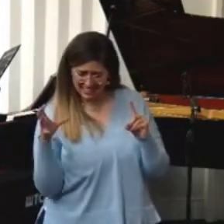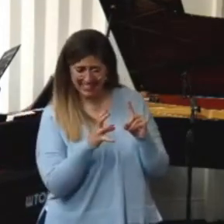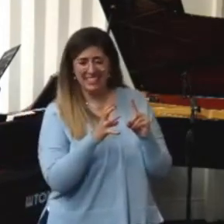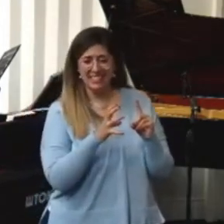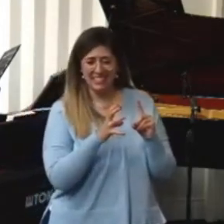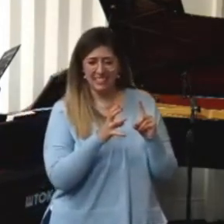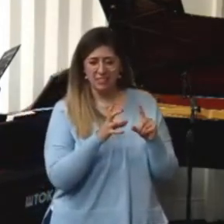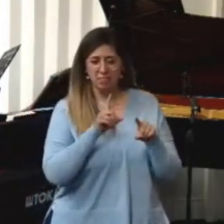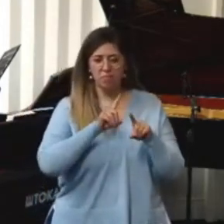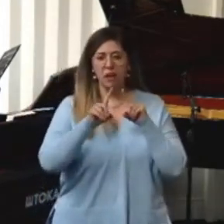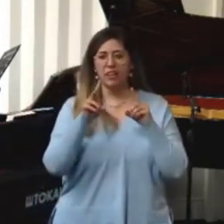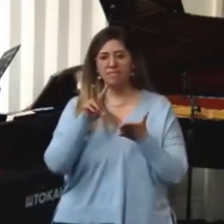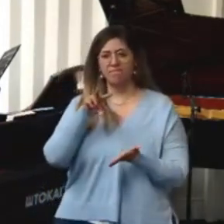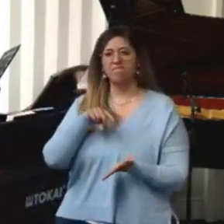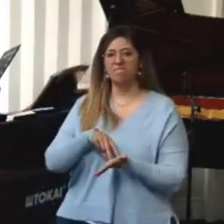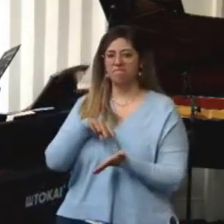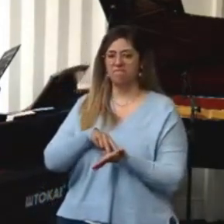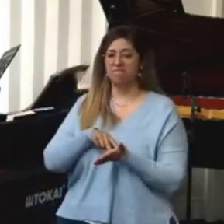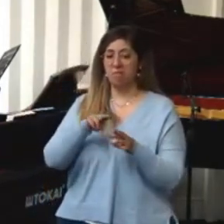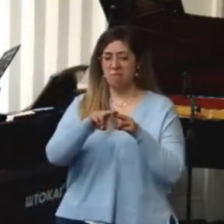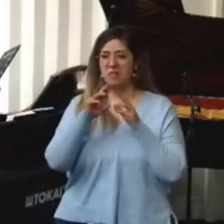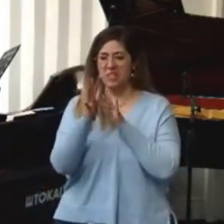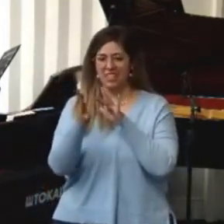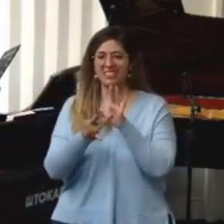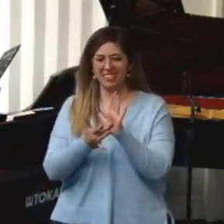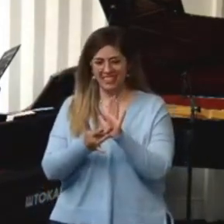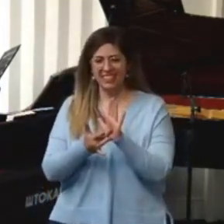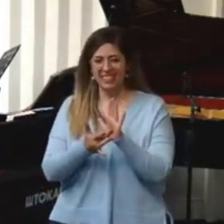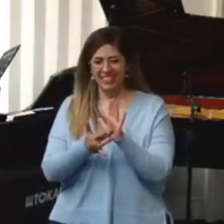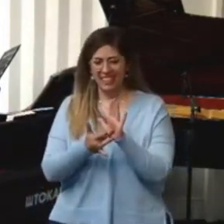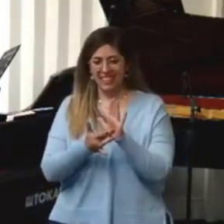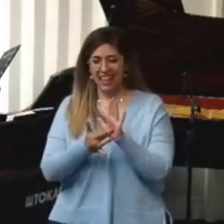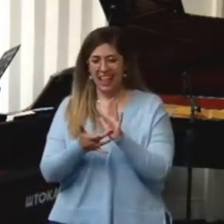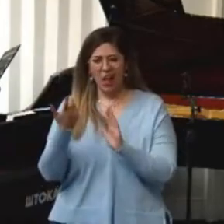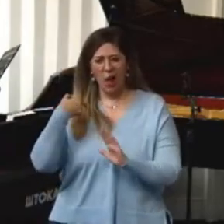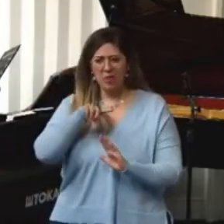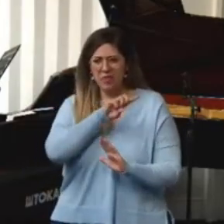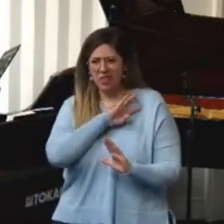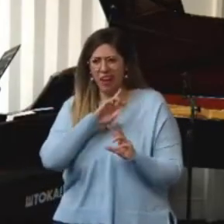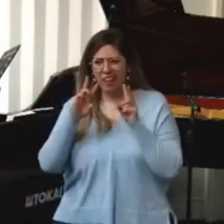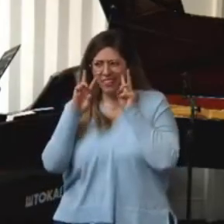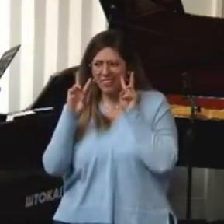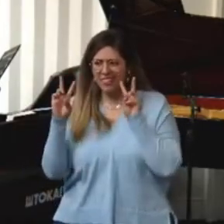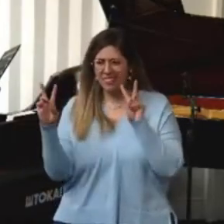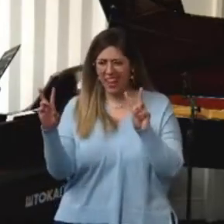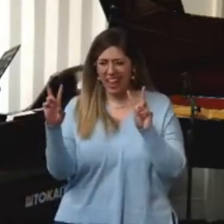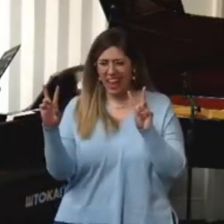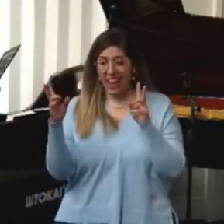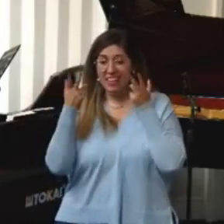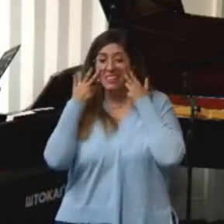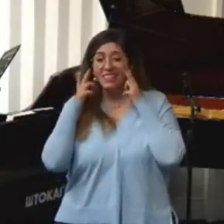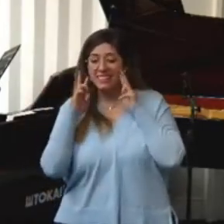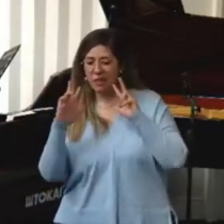Senhor Jesus Cristo. Temos arrastado as pessoas quando elas tentam nos